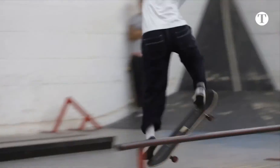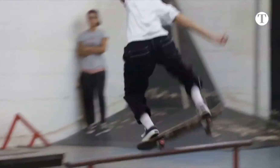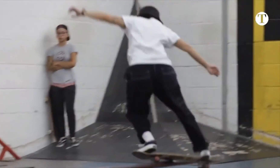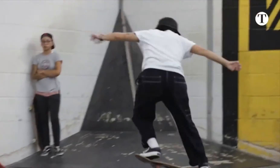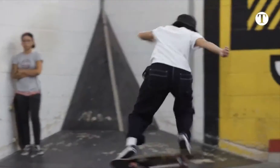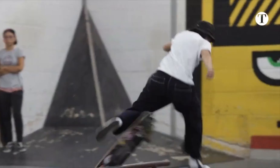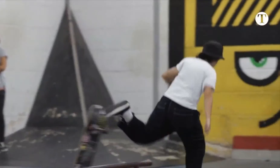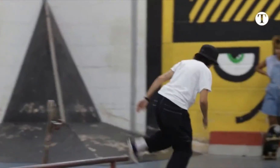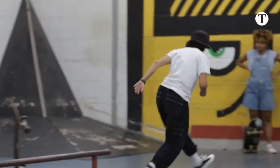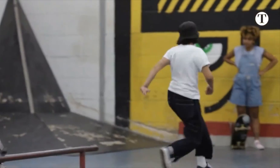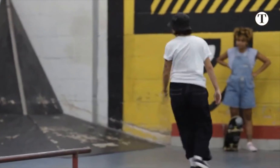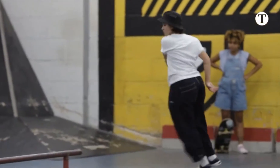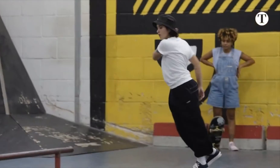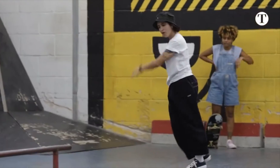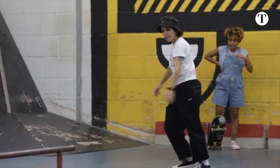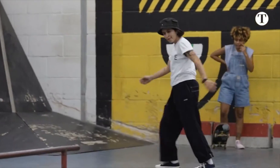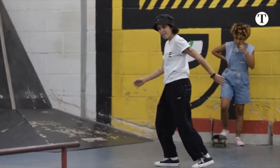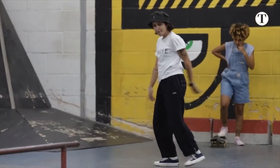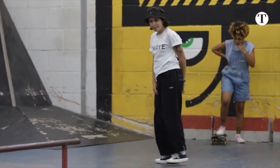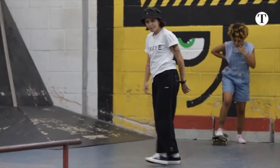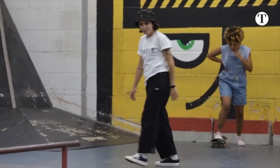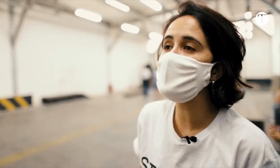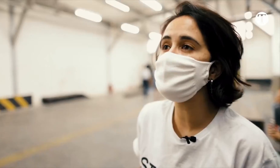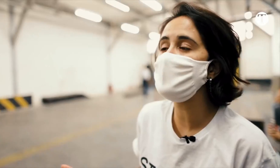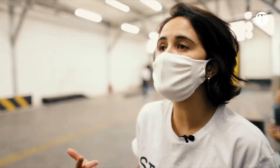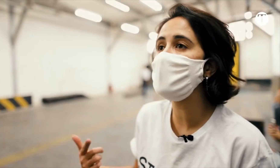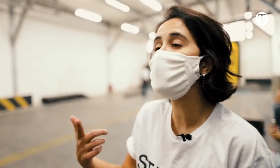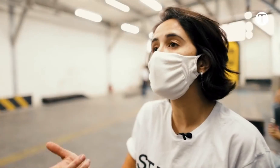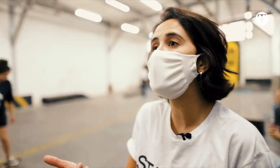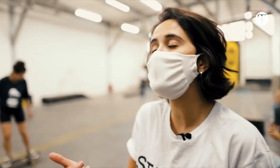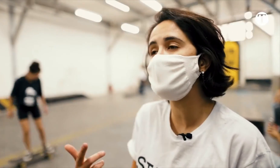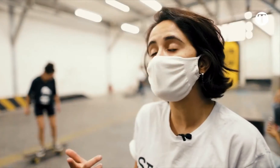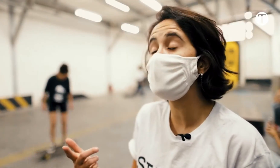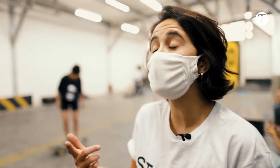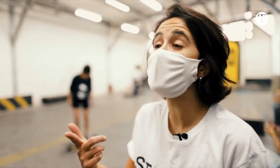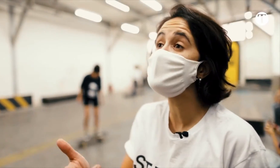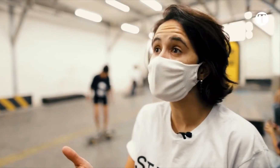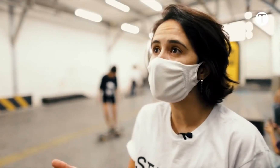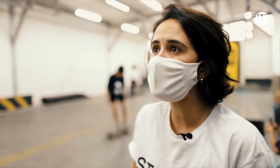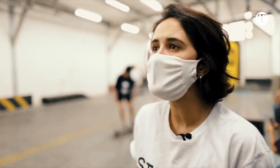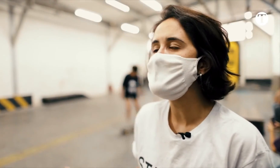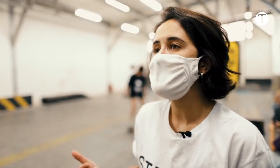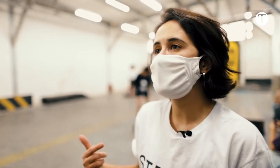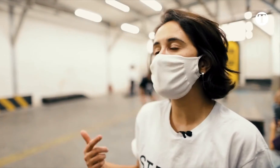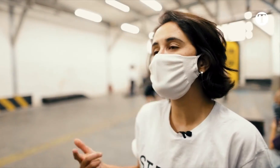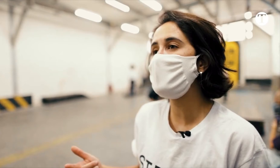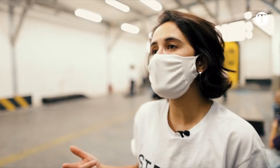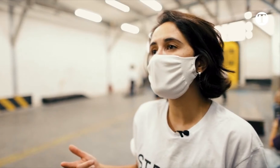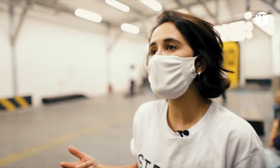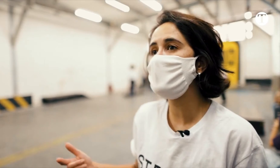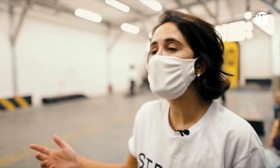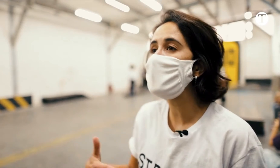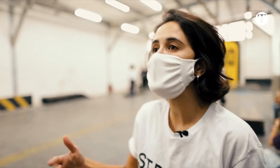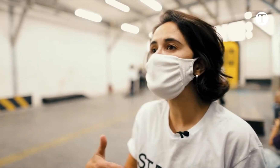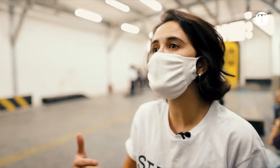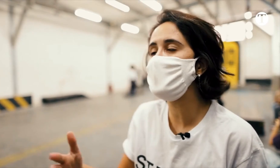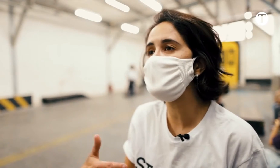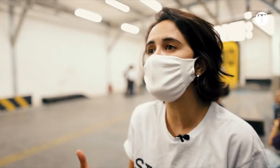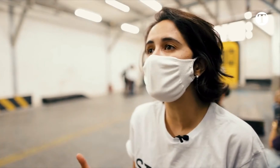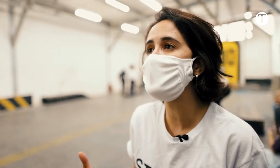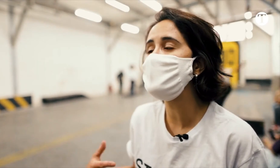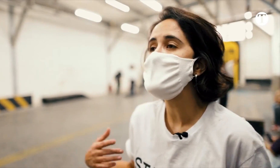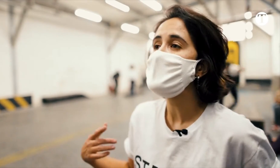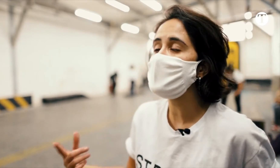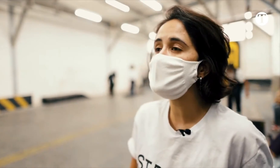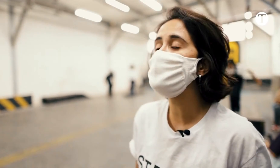meninas com skate debaixo do braço, um pouco de lado. A gente teve a ideia de fazer um grupo no Facebook, para poder chamar as meninas